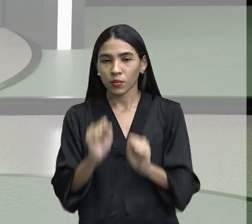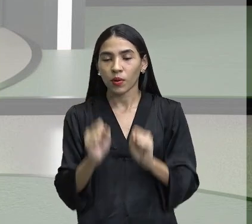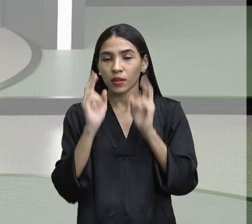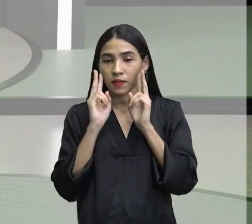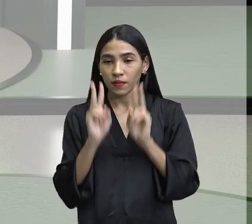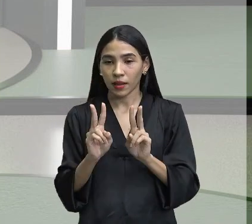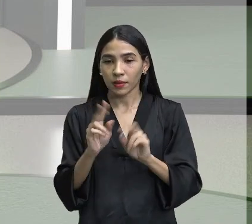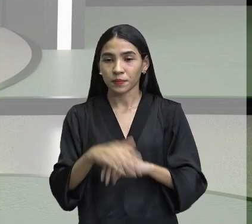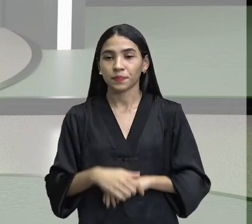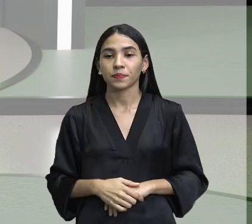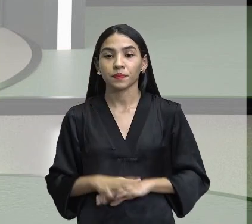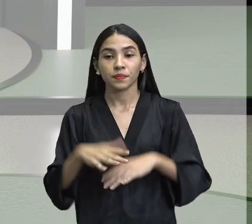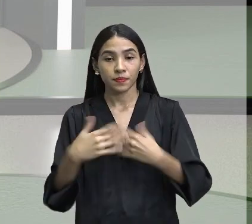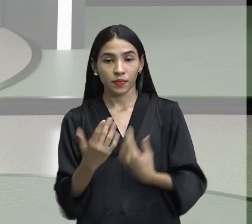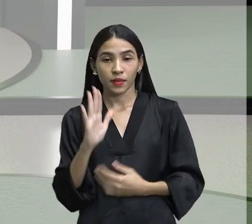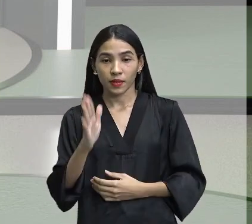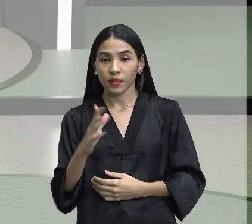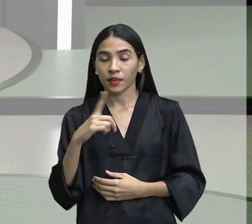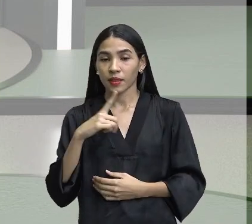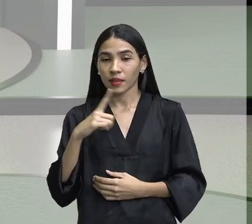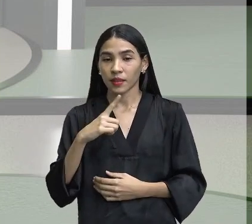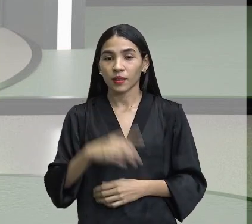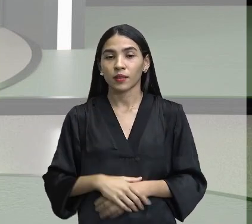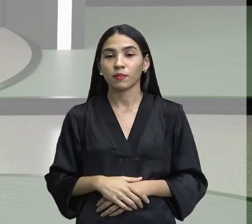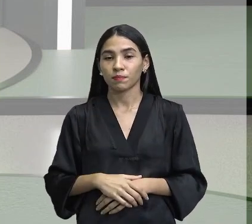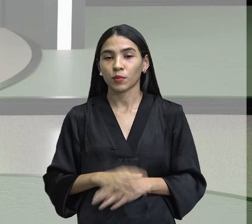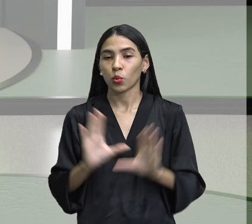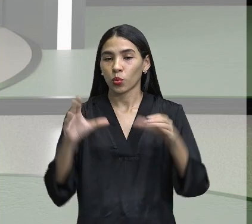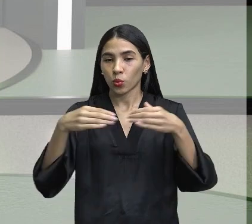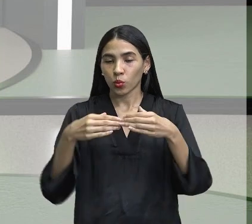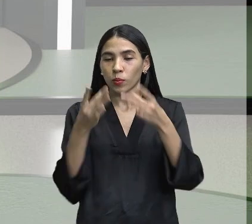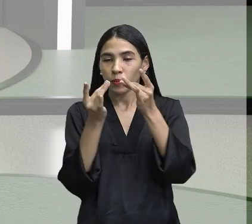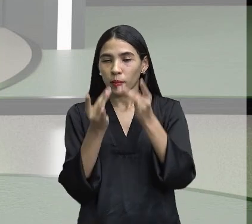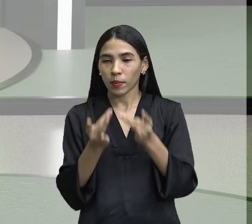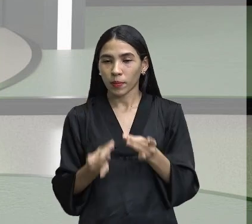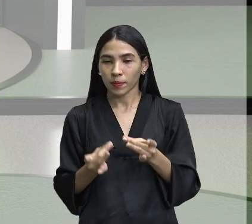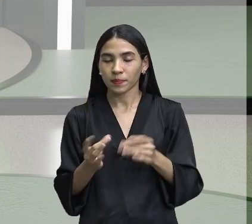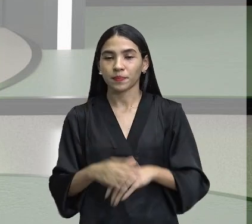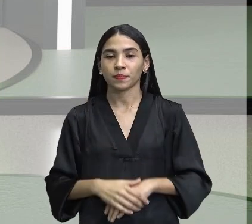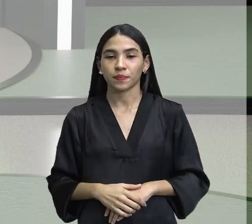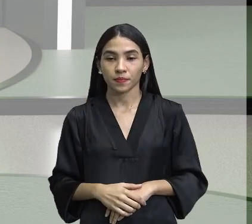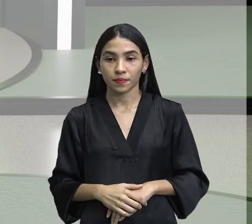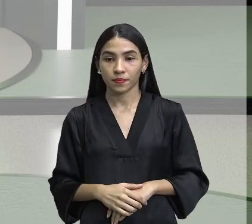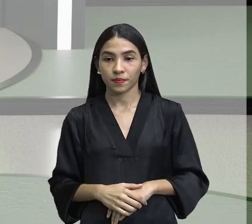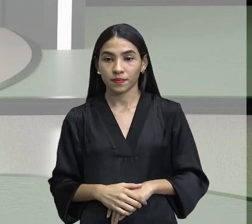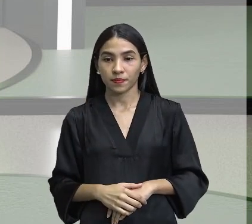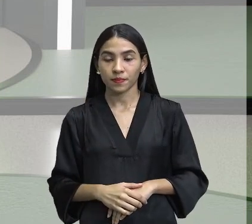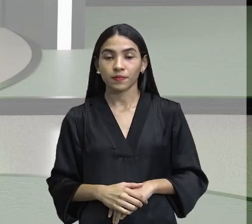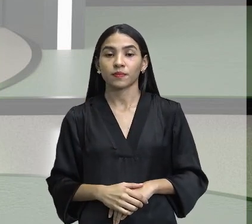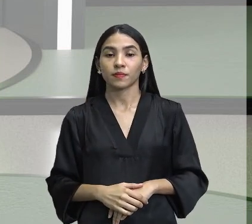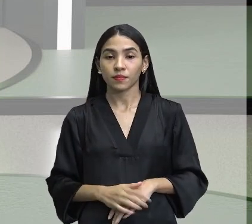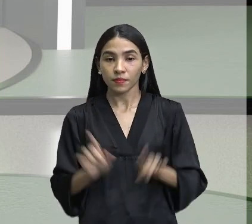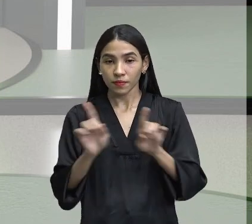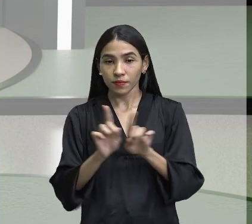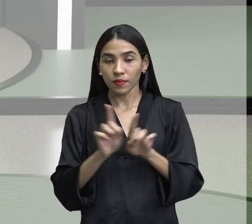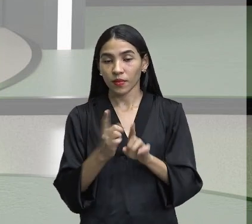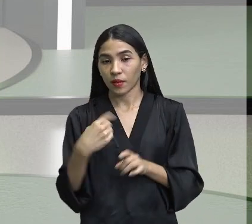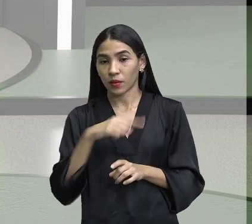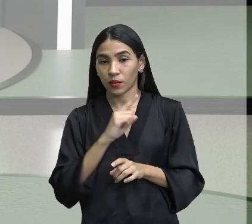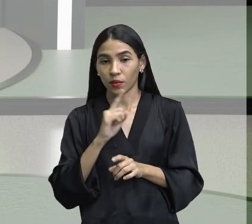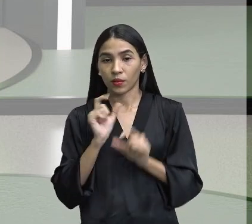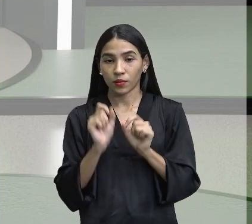observar. Então, já tem a deixa aí de que vai ser um grupo bem diversificado. Considerando que nós